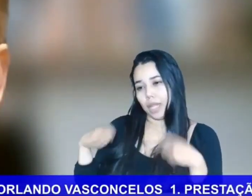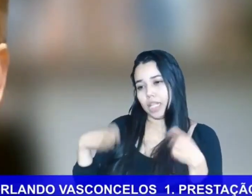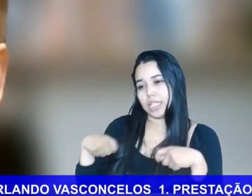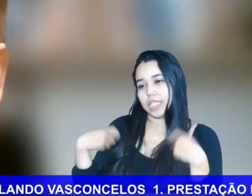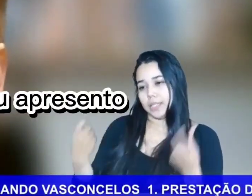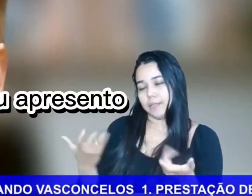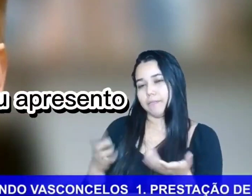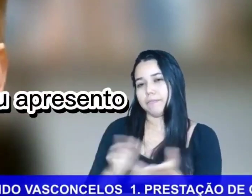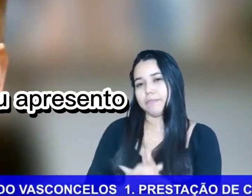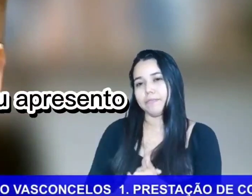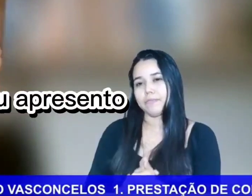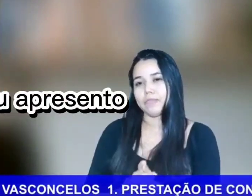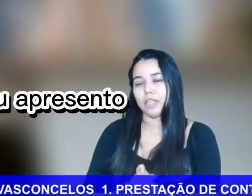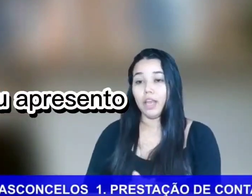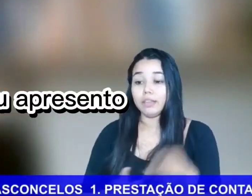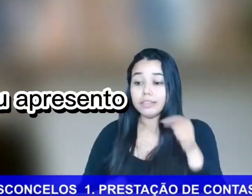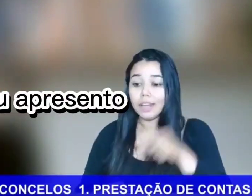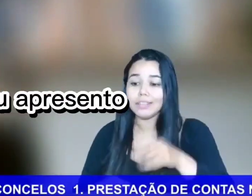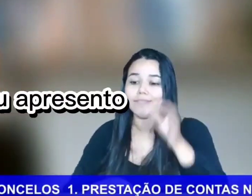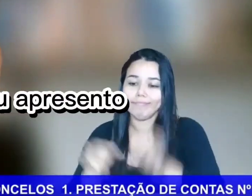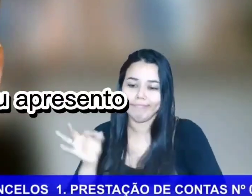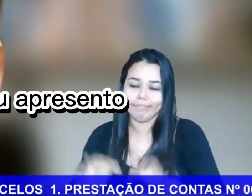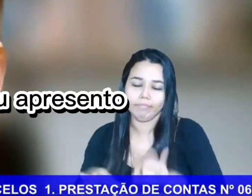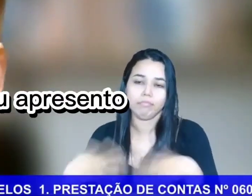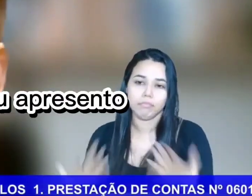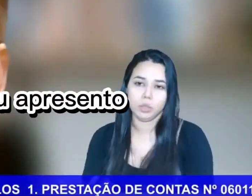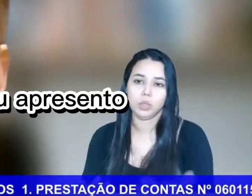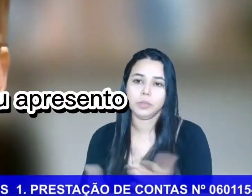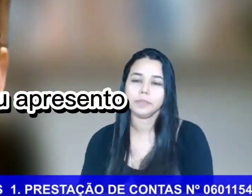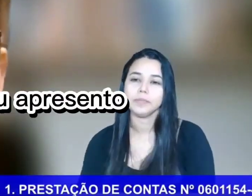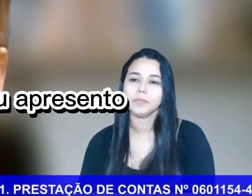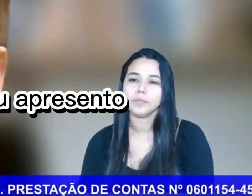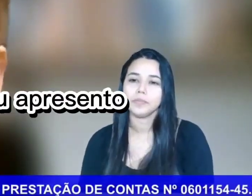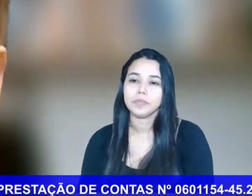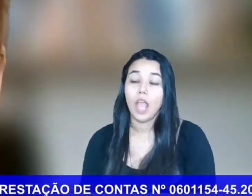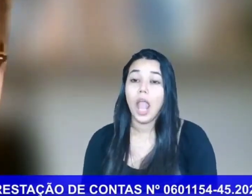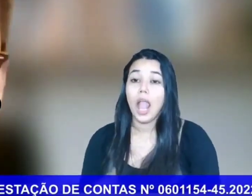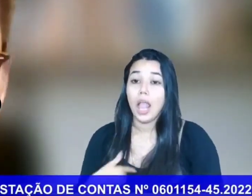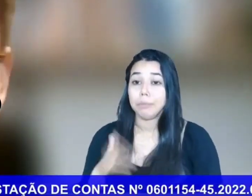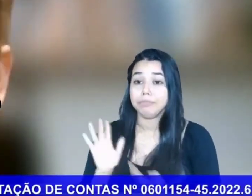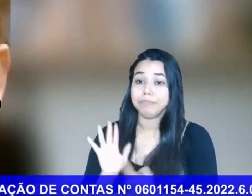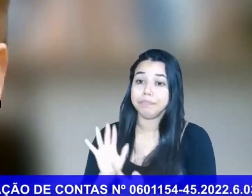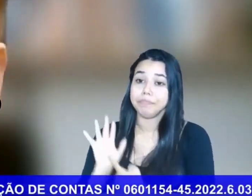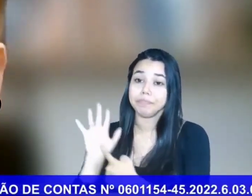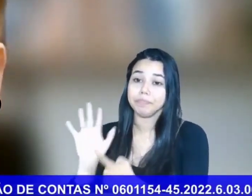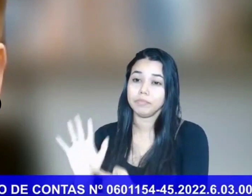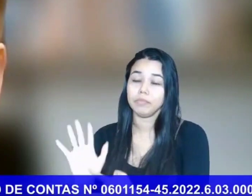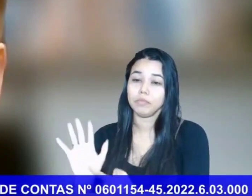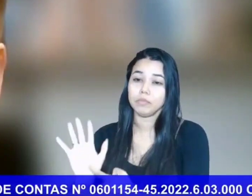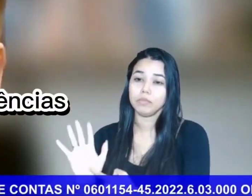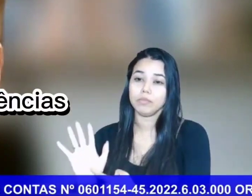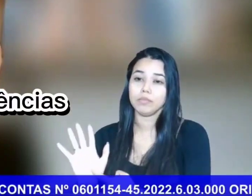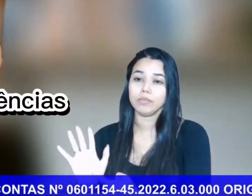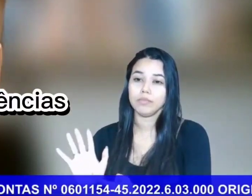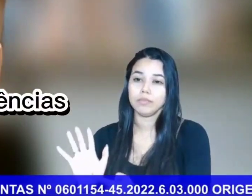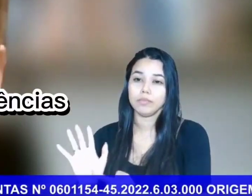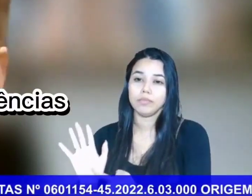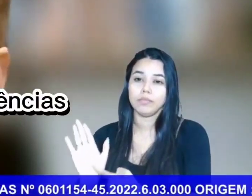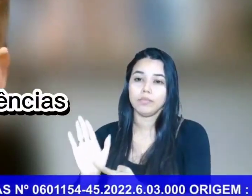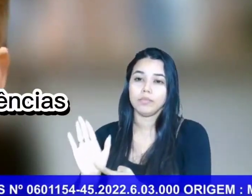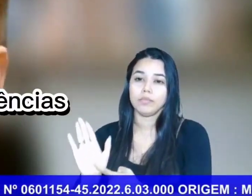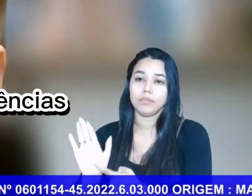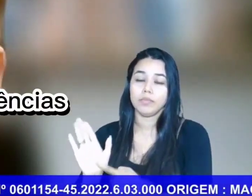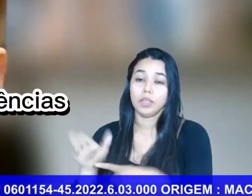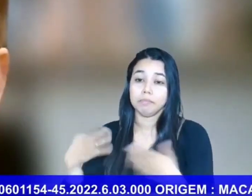julgamento. Tendo dito isso, excelências, eu apresento o seguinte pleito diante